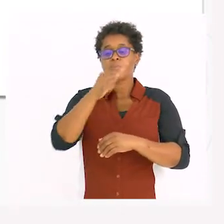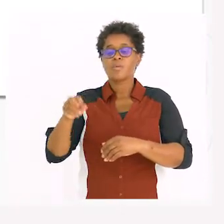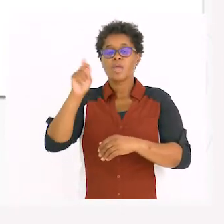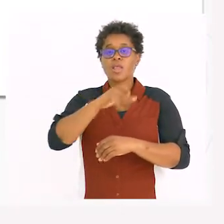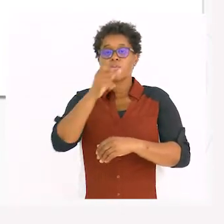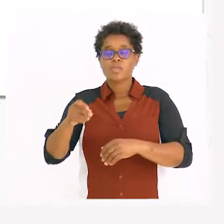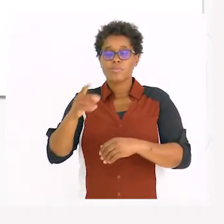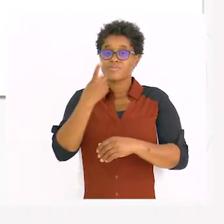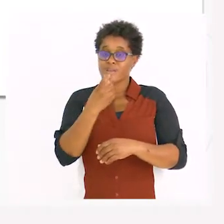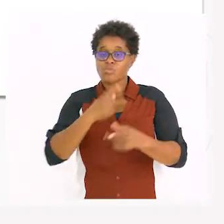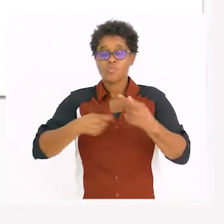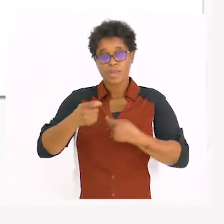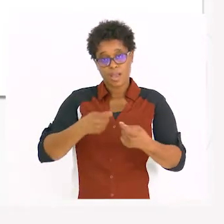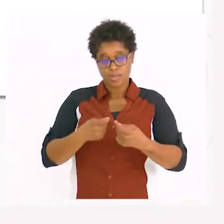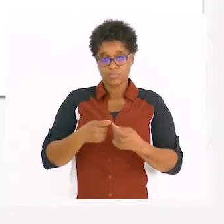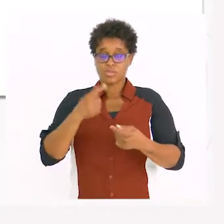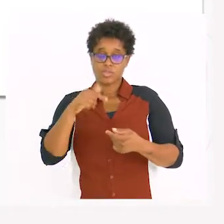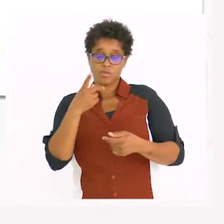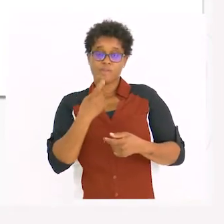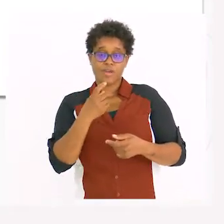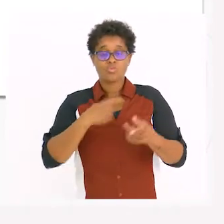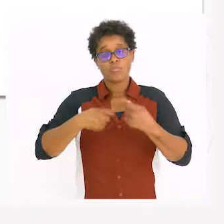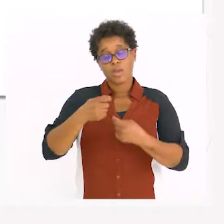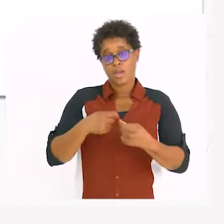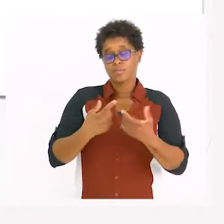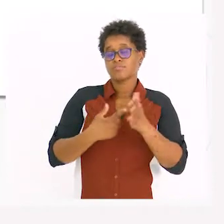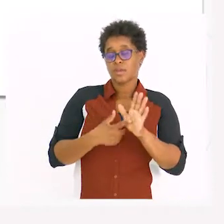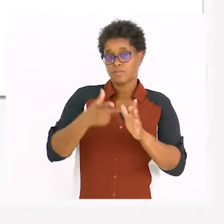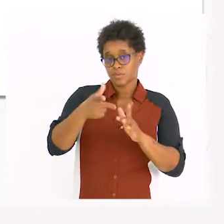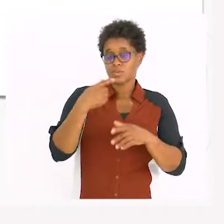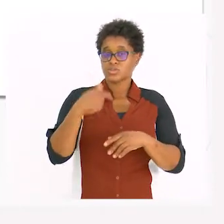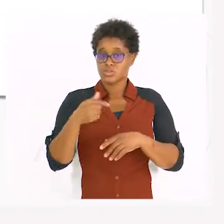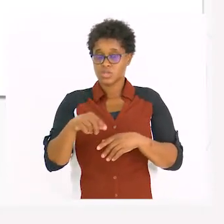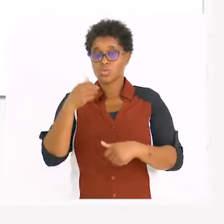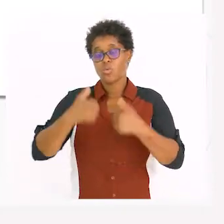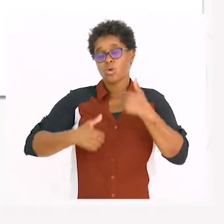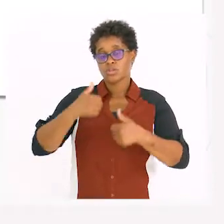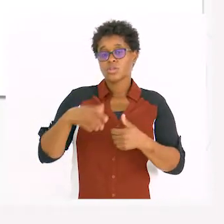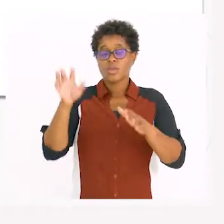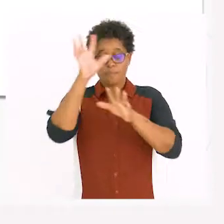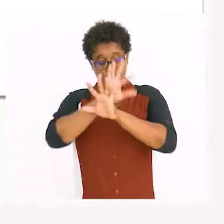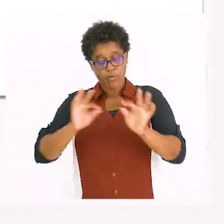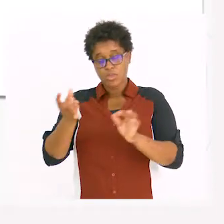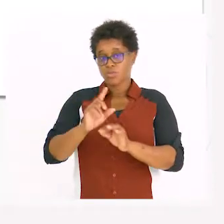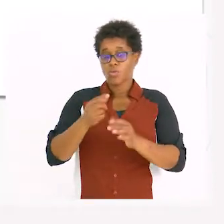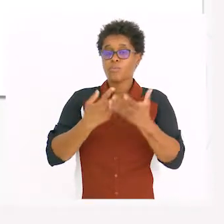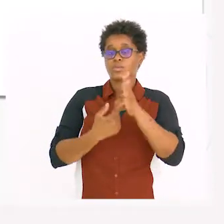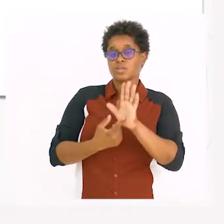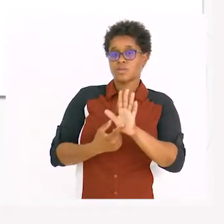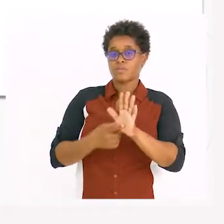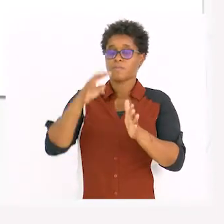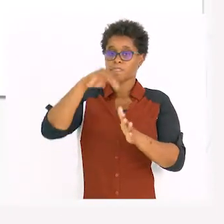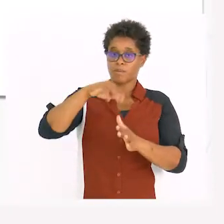mercado. Temos como falhas do mercado a existência de concorrência imperfeita, como, por exemplo,